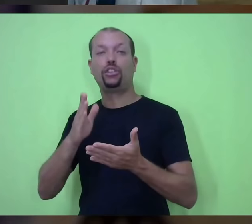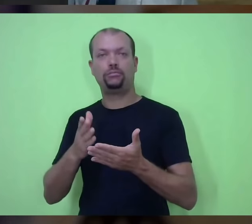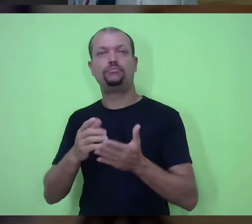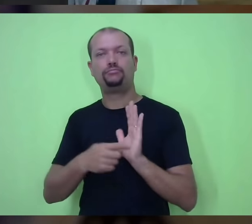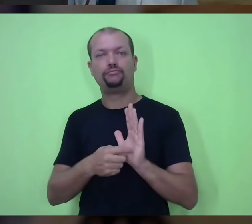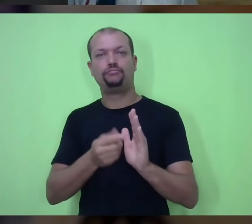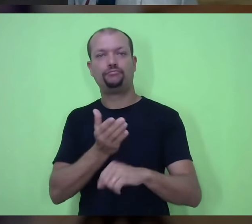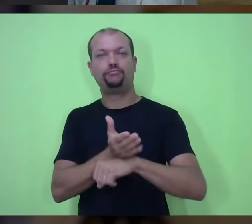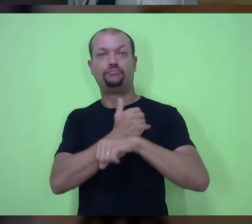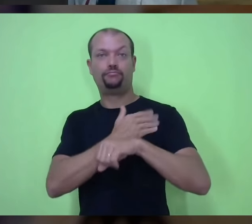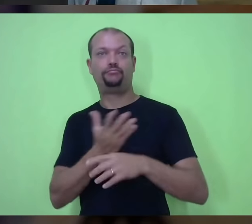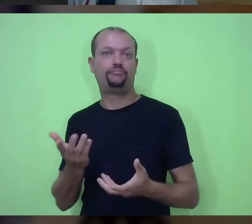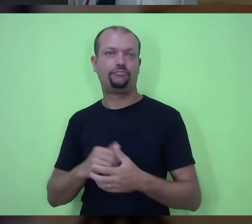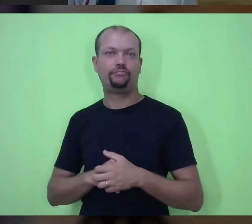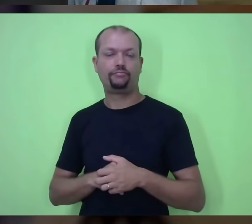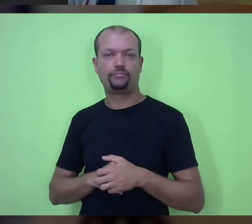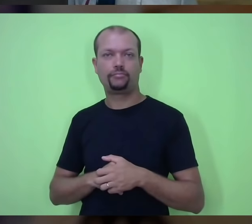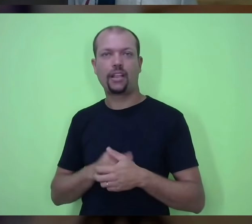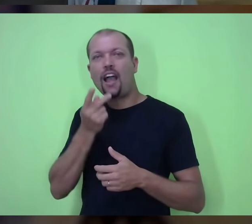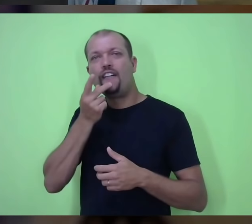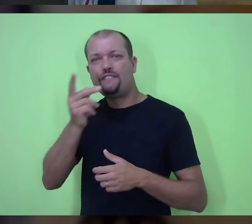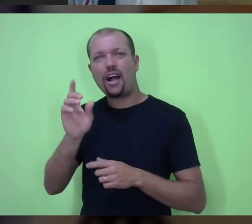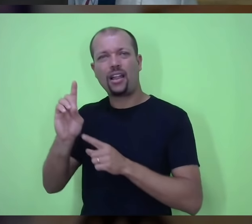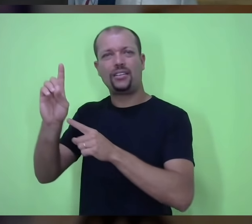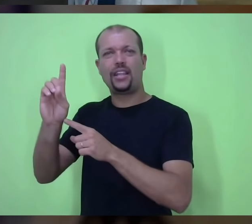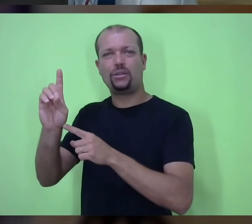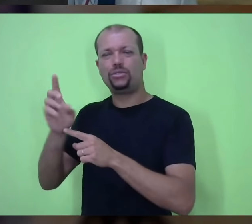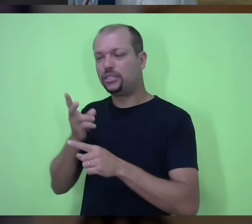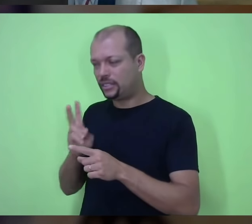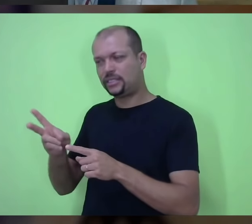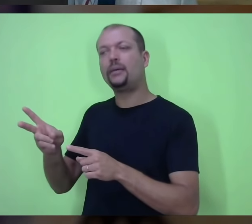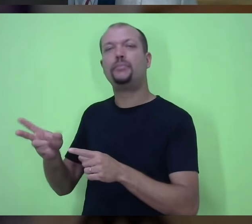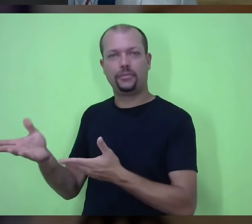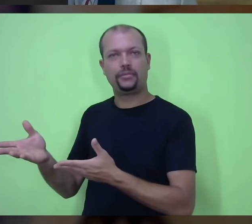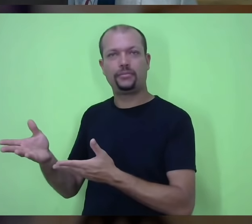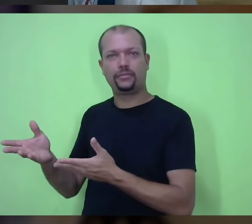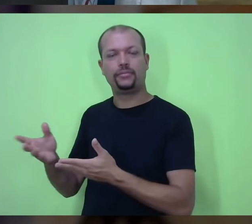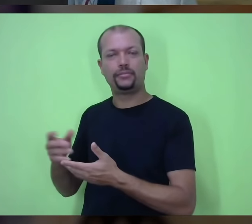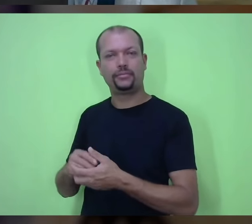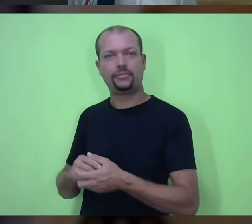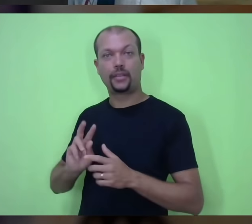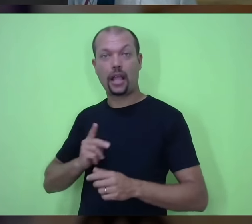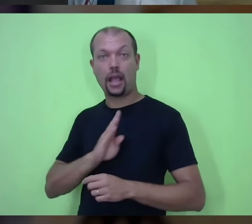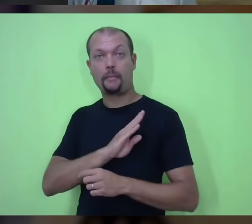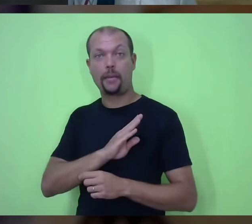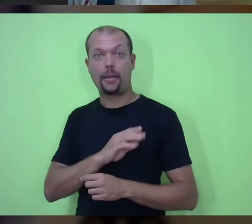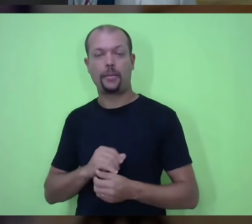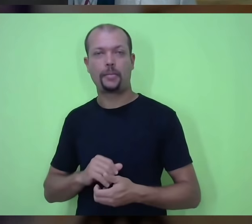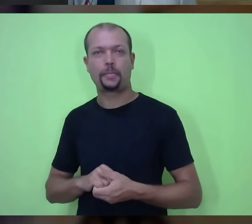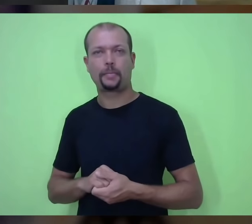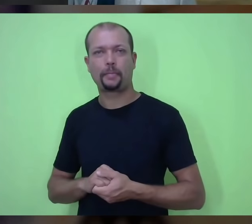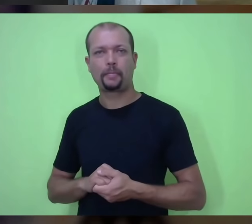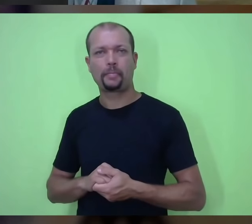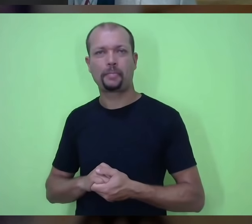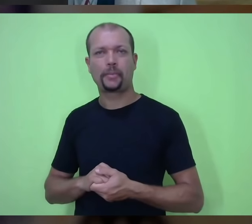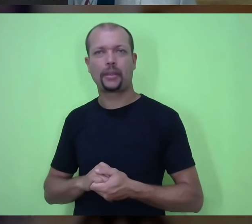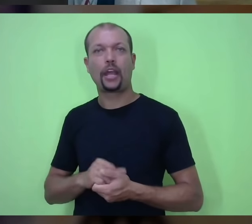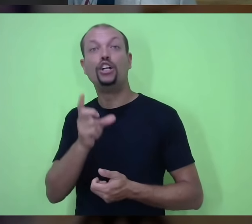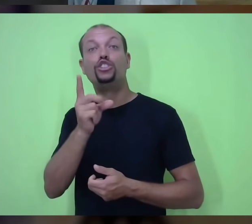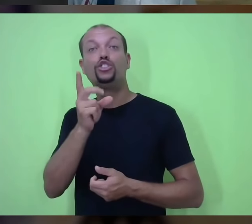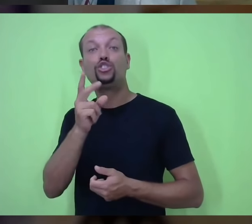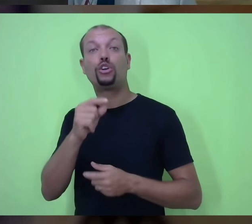sido revelado. A expressão falar de Deus é muito ressaltada no livro de Hebreus. A expressão palavra de Deus ocorre